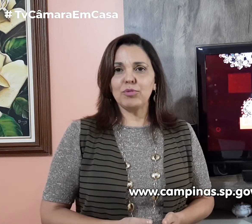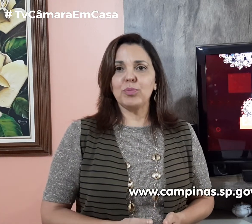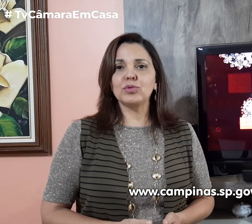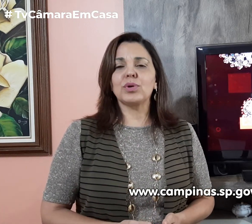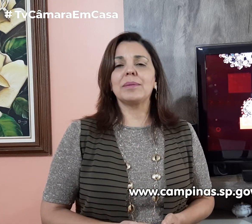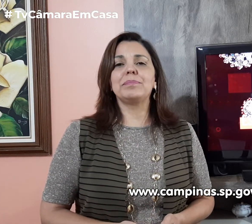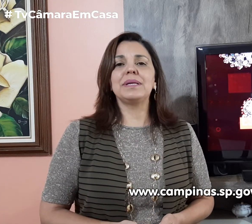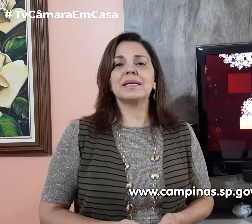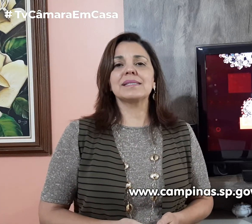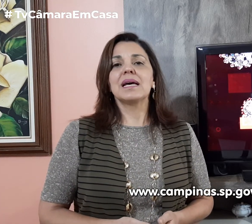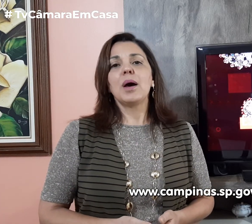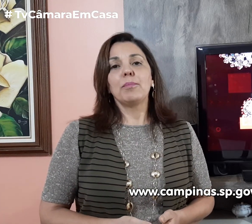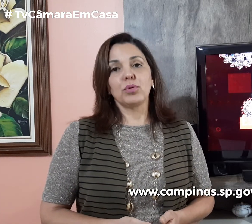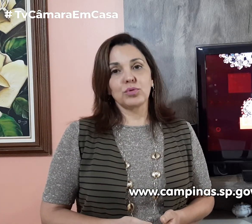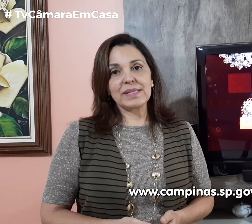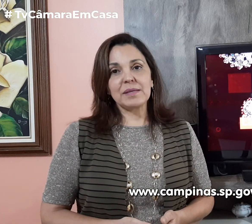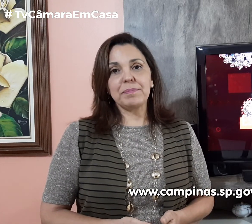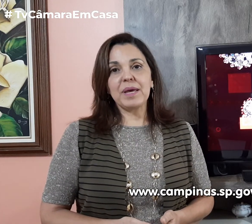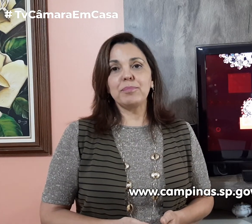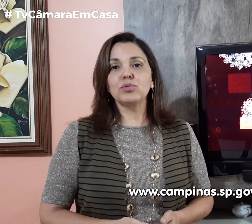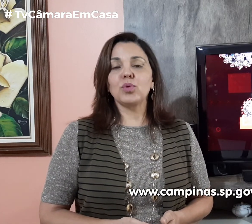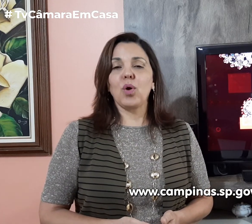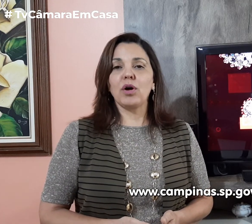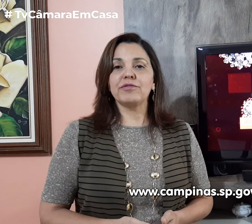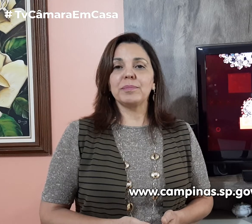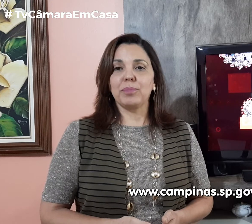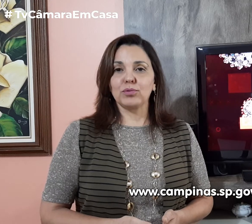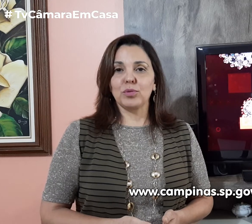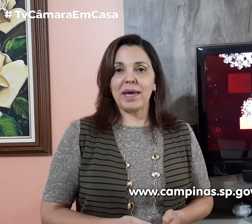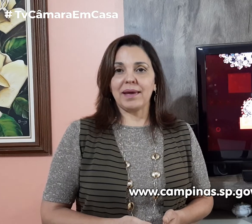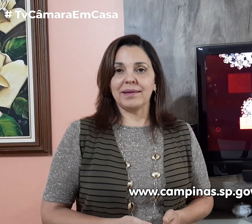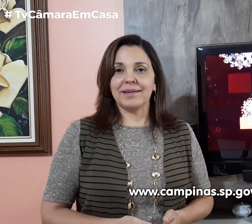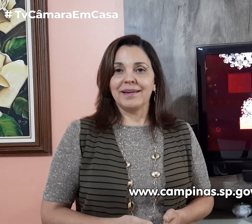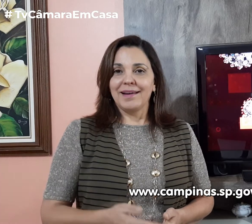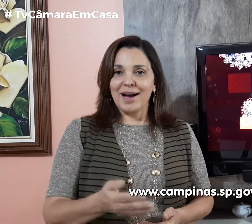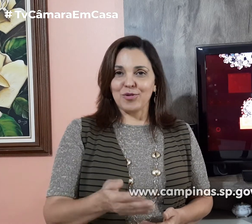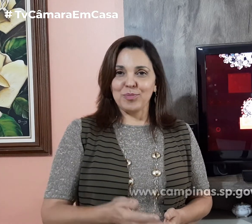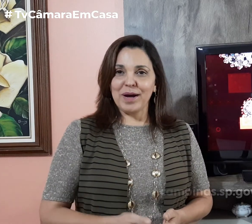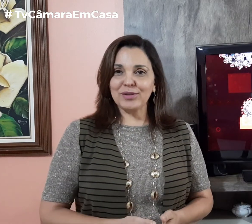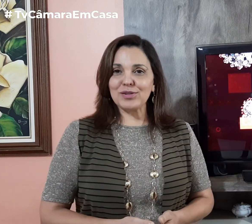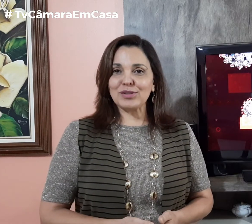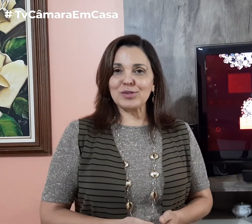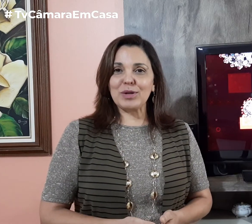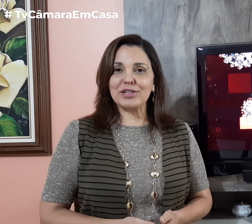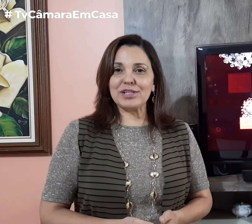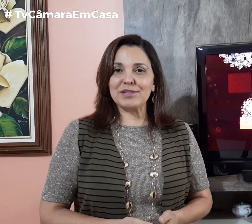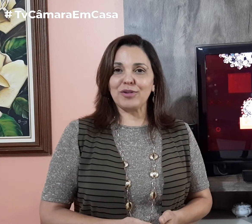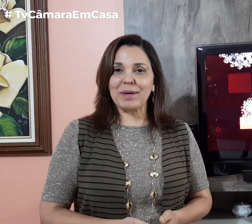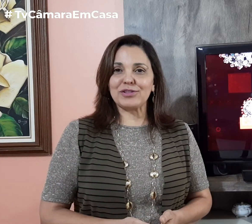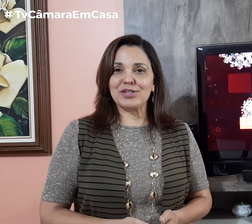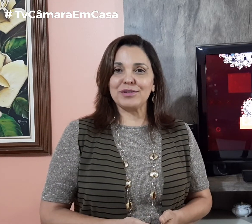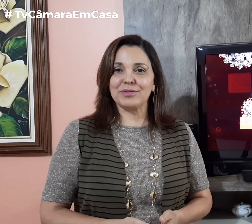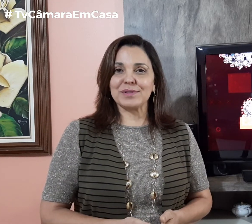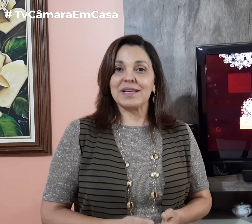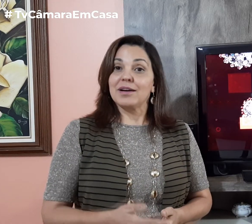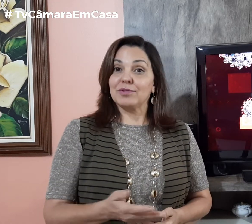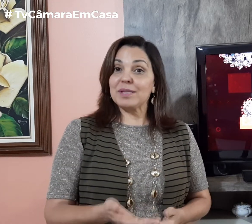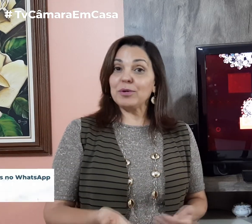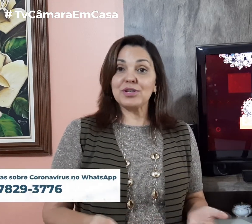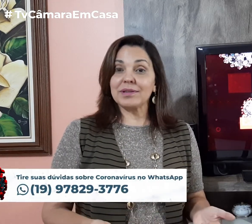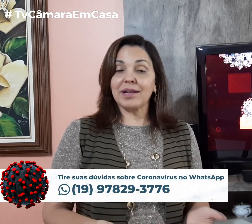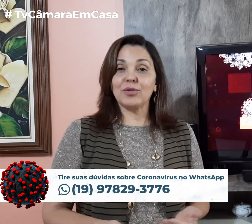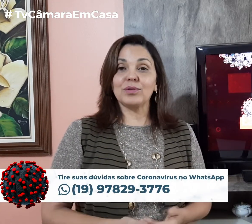.campinas.sp.gov.br Acompanhe os nossos boletins informativos.